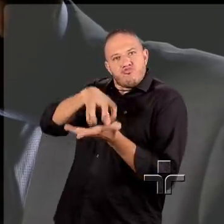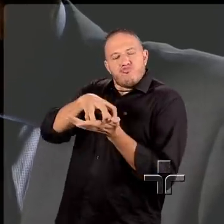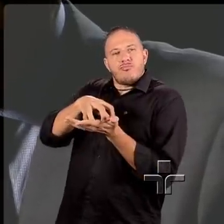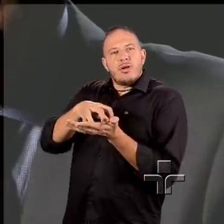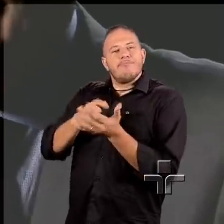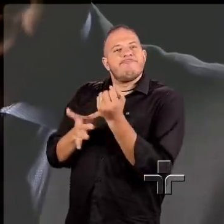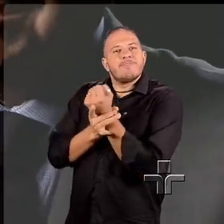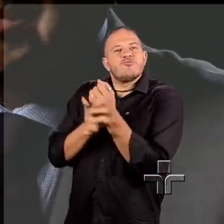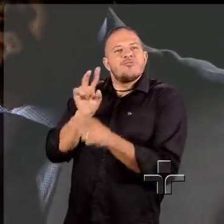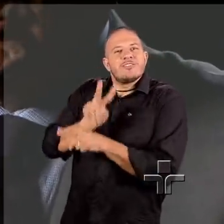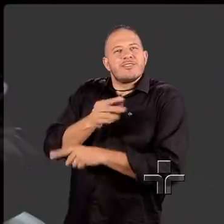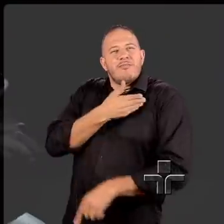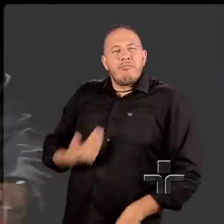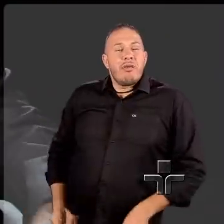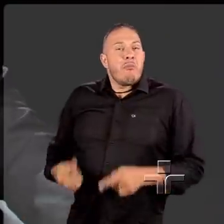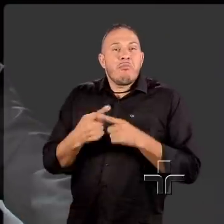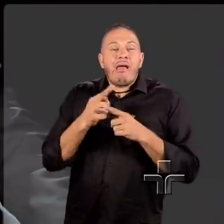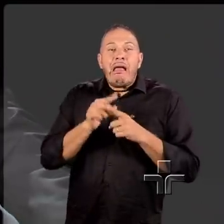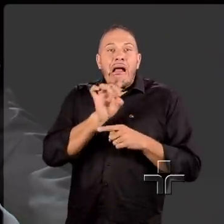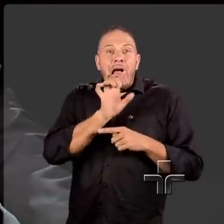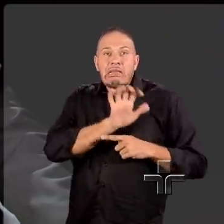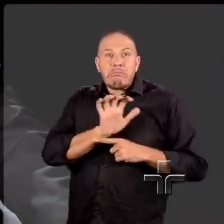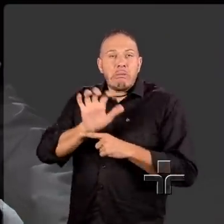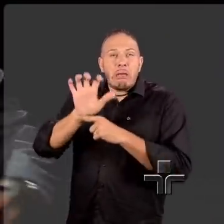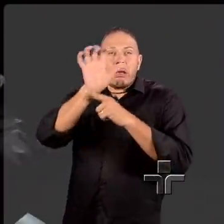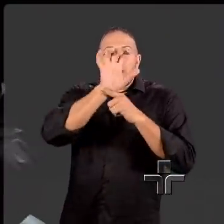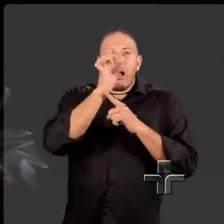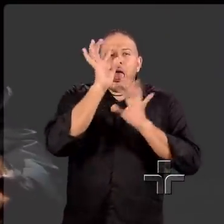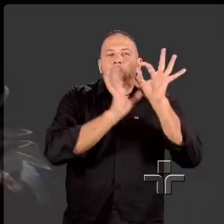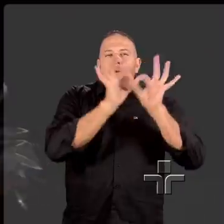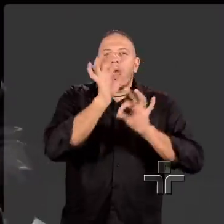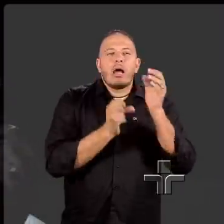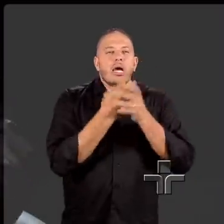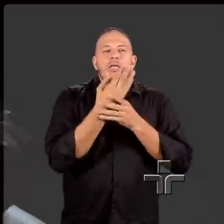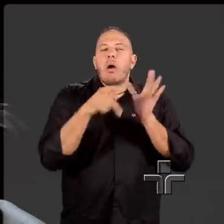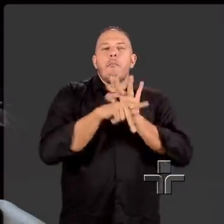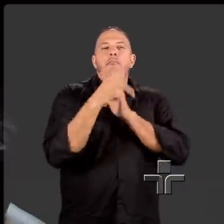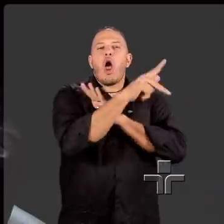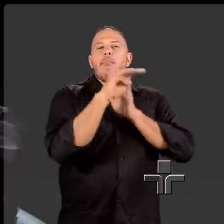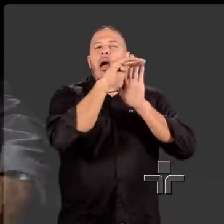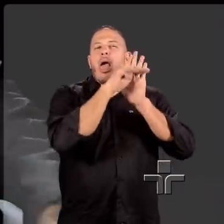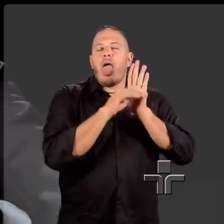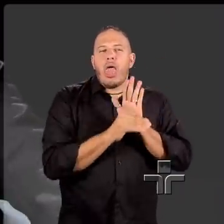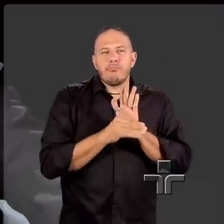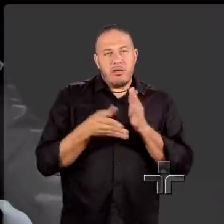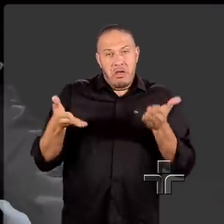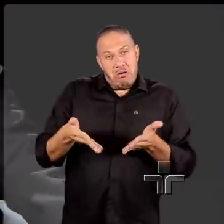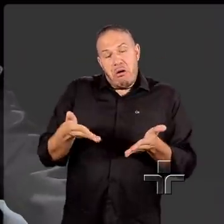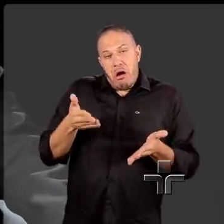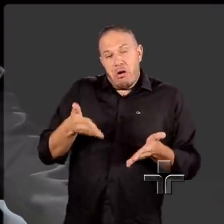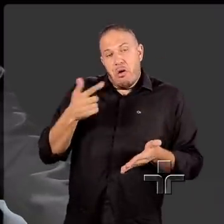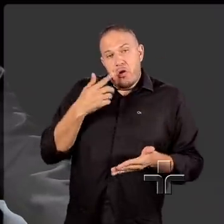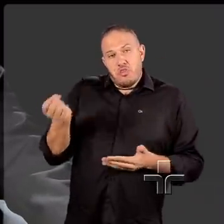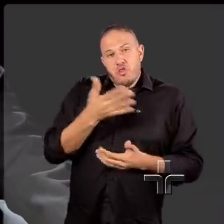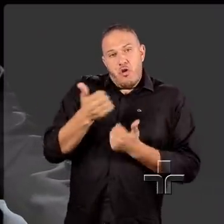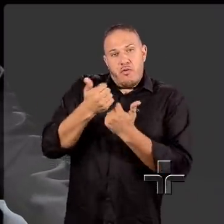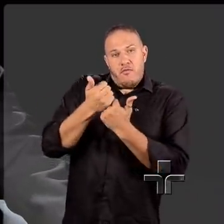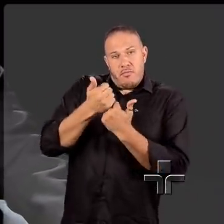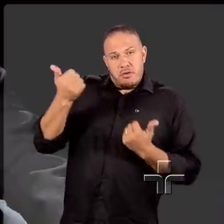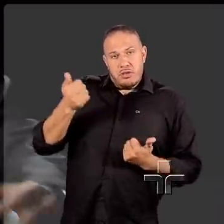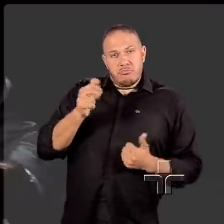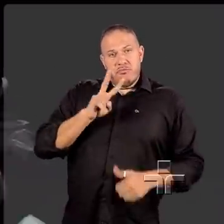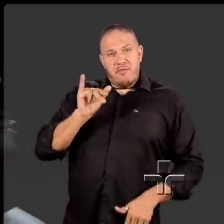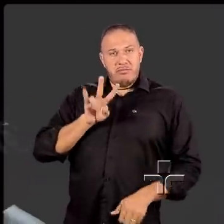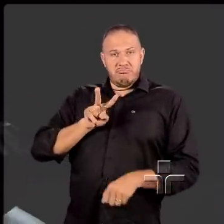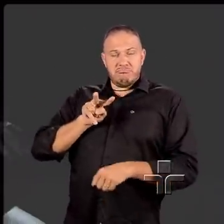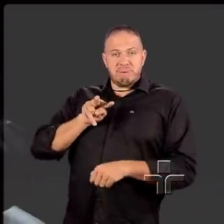pública, porque cada estado formula a sua política e agora parece que com esse novo ministro que vai assumir, nós vamos ter